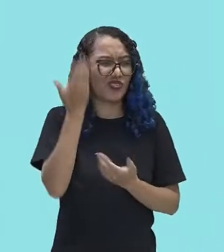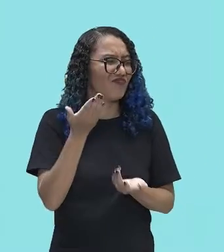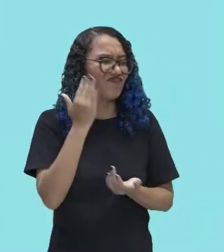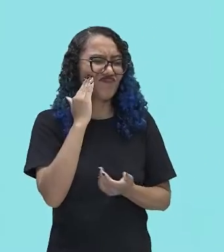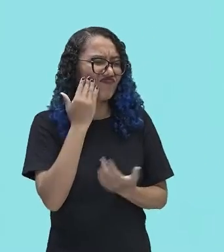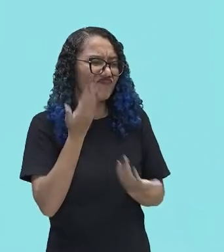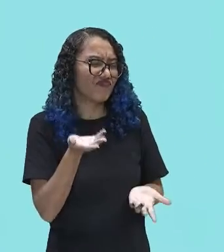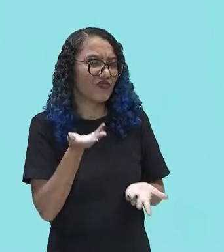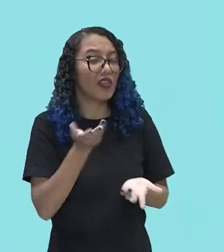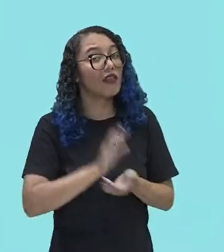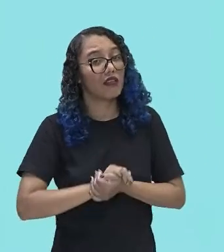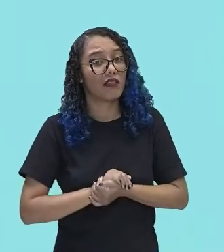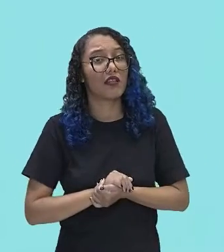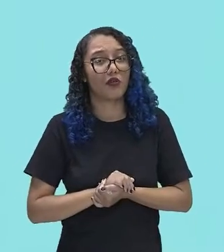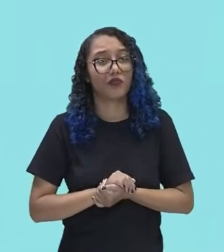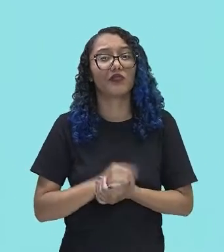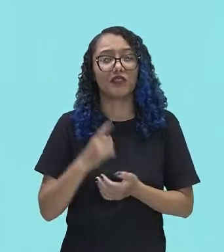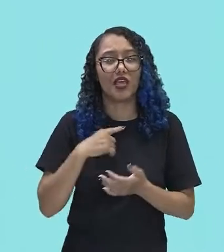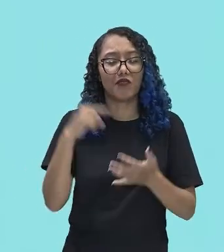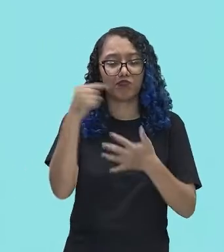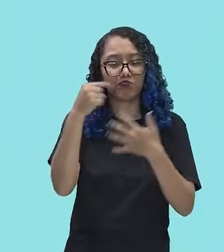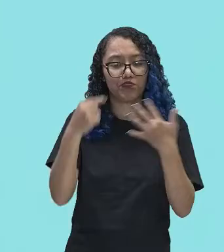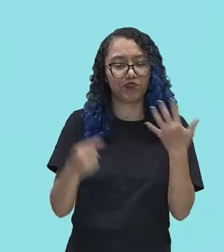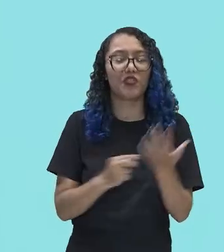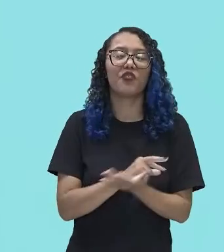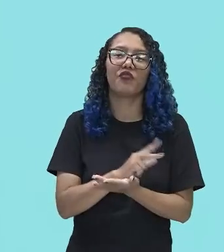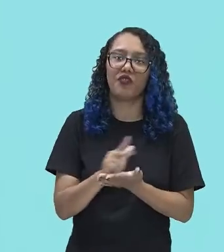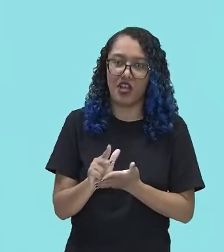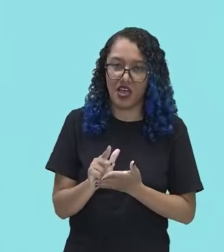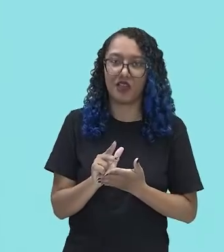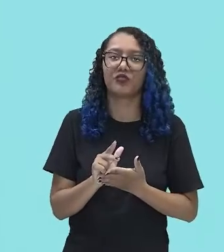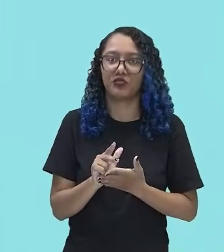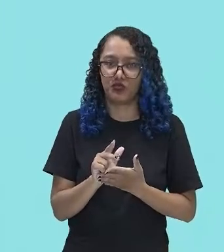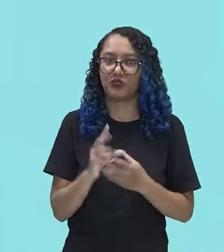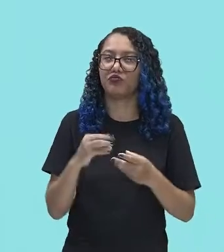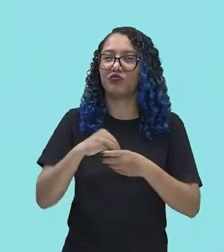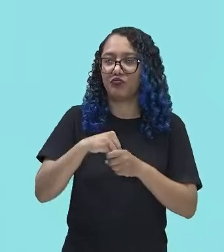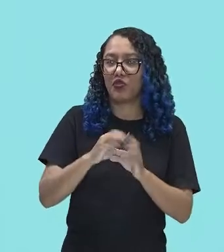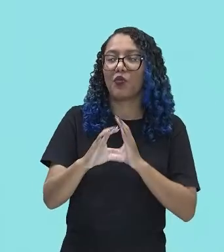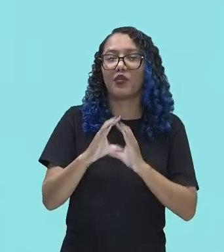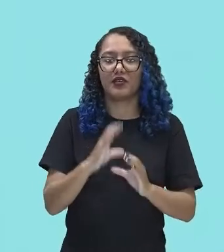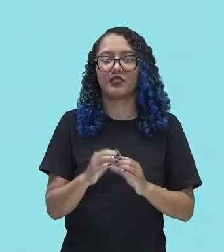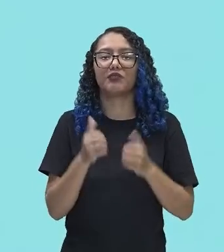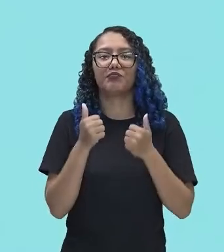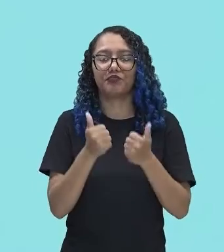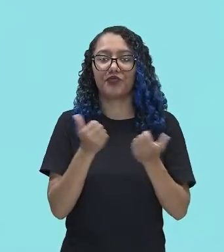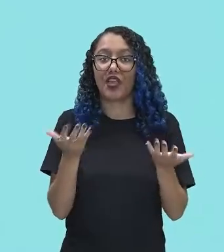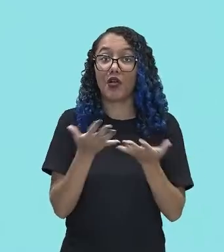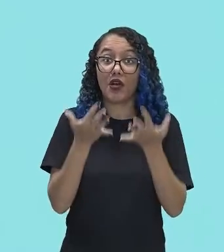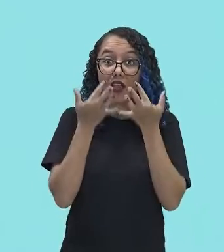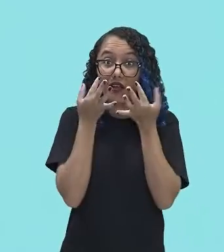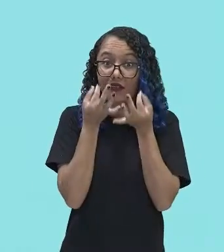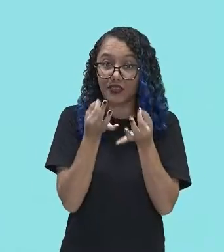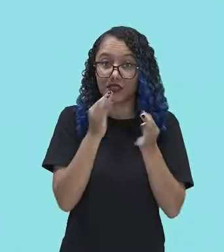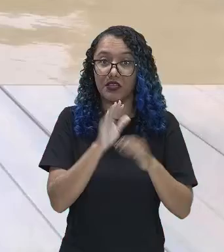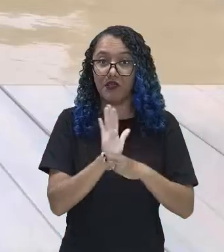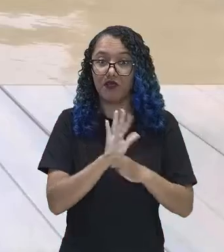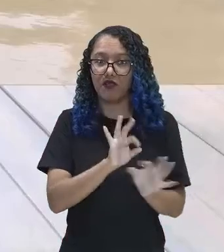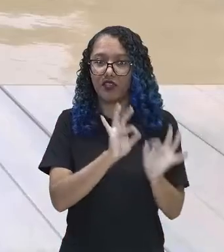ali ela é composta por vários elementos, certo? Agora, prestem bastante atenção ao vídeo.